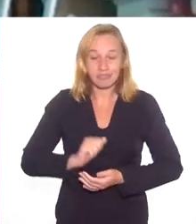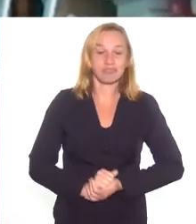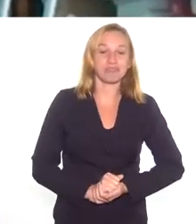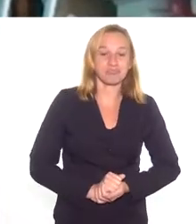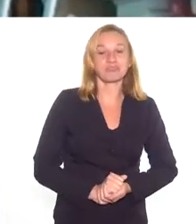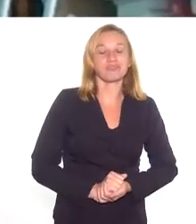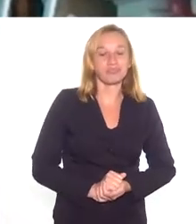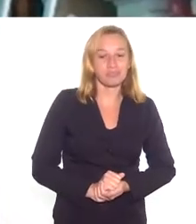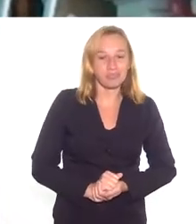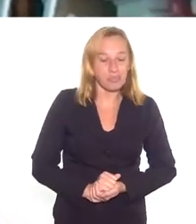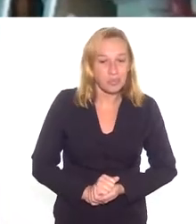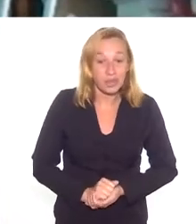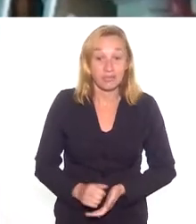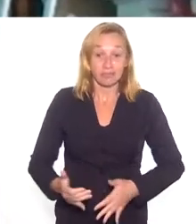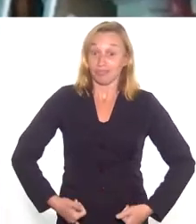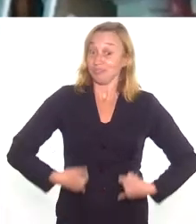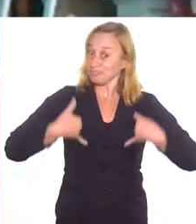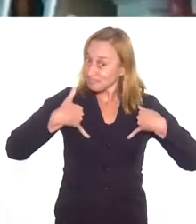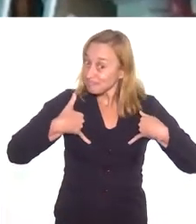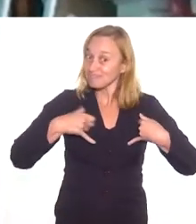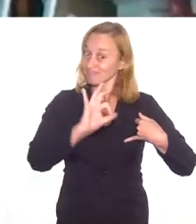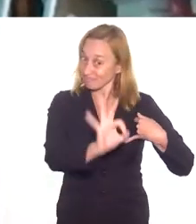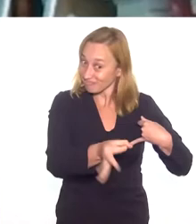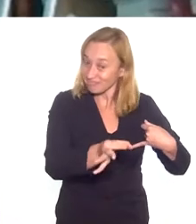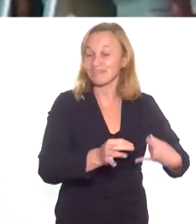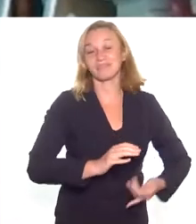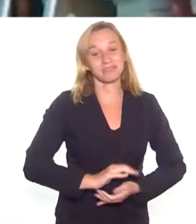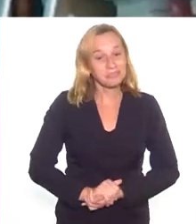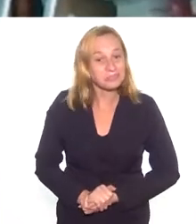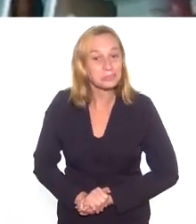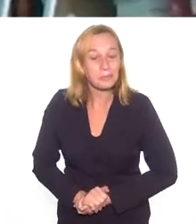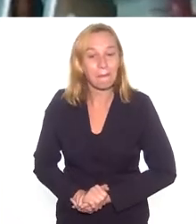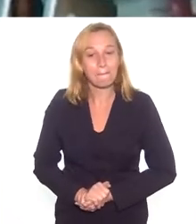Centro-Africana. Eu tive a honra, de uma certa forma,